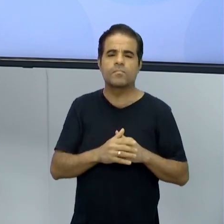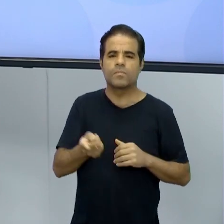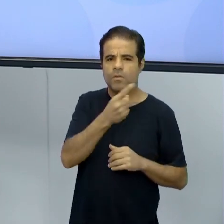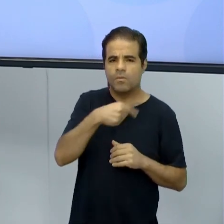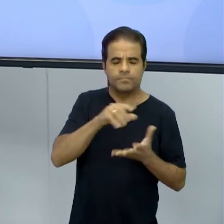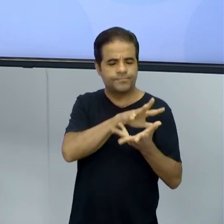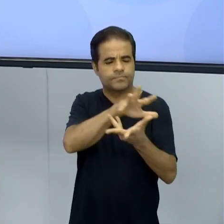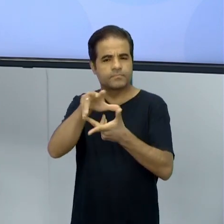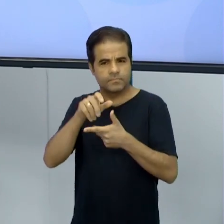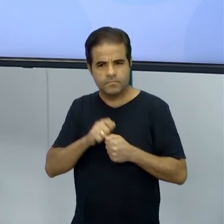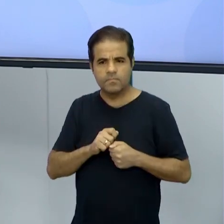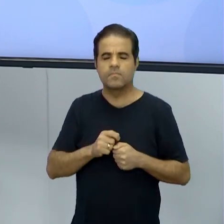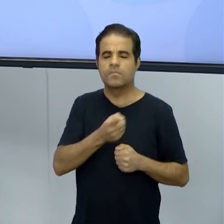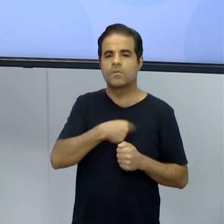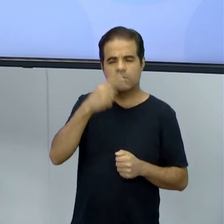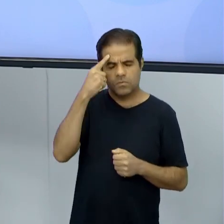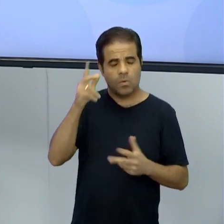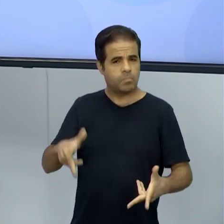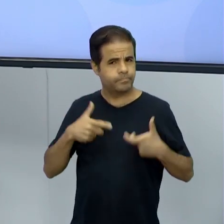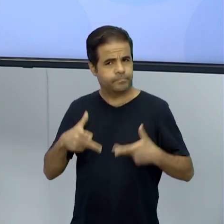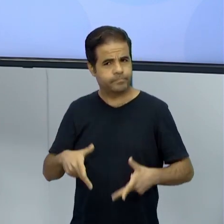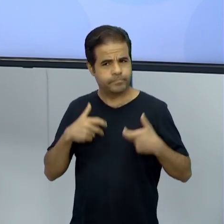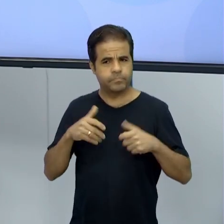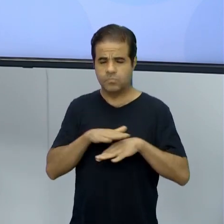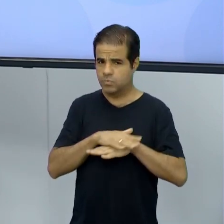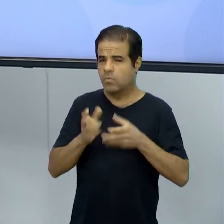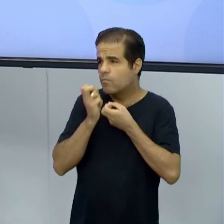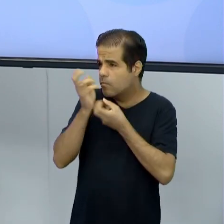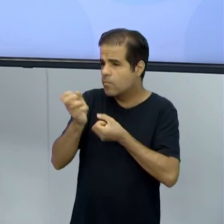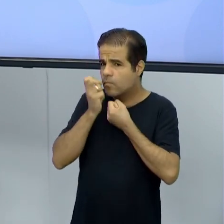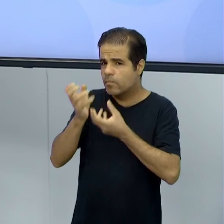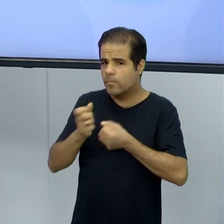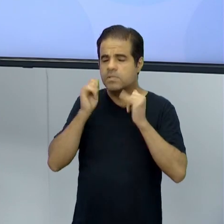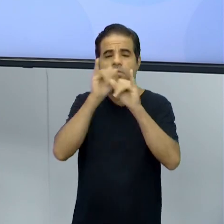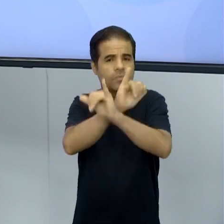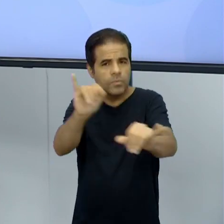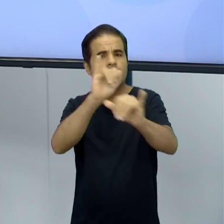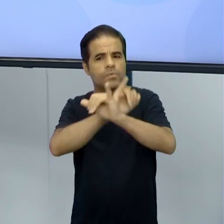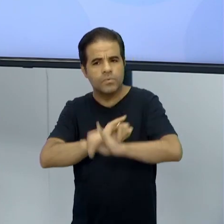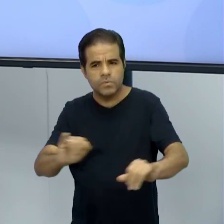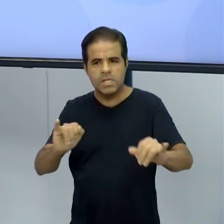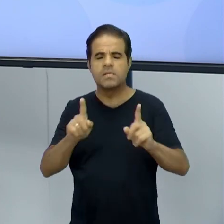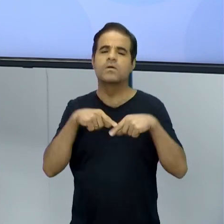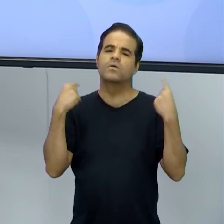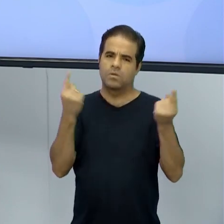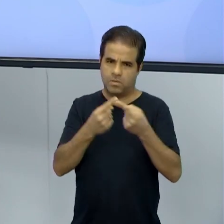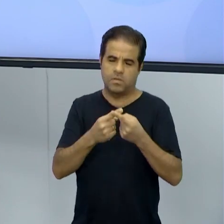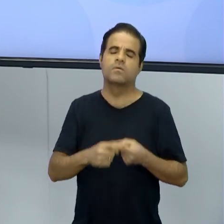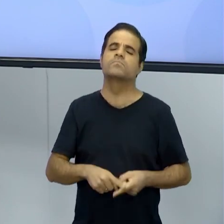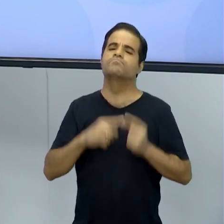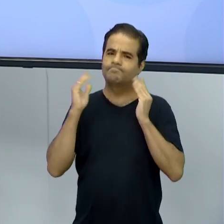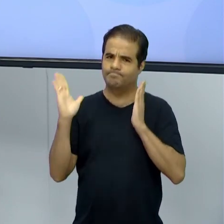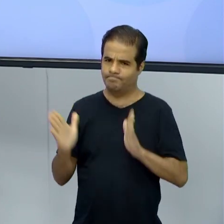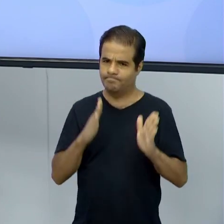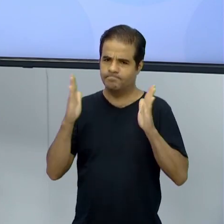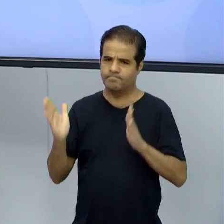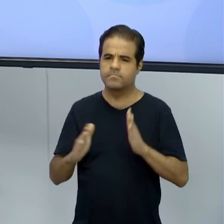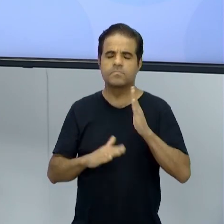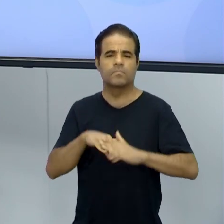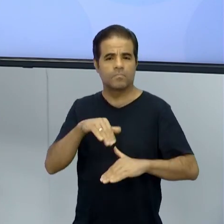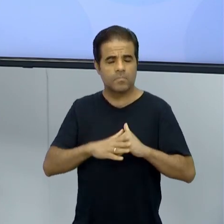no mundo, nós não somos apenas consumidores de informação, de notícia. A gente produz. E